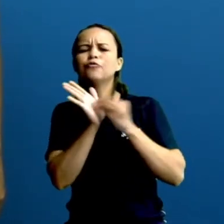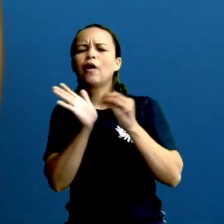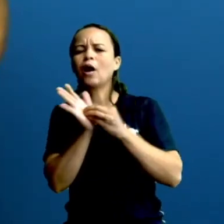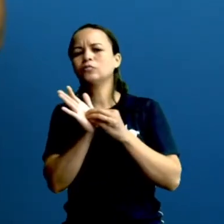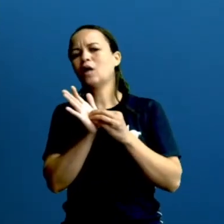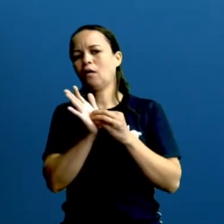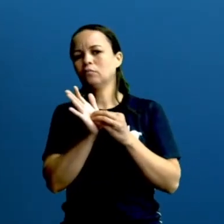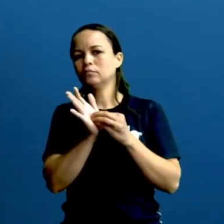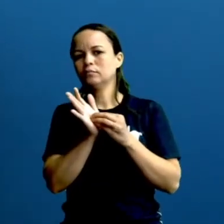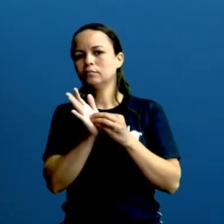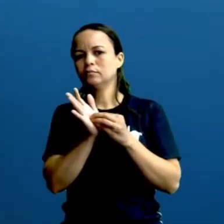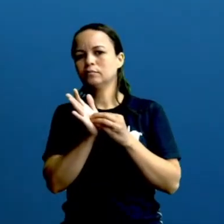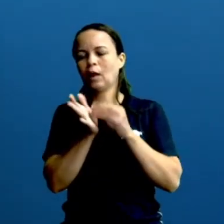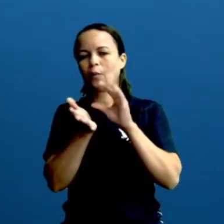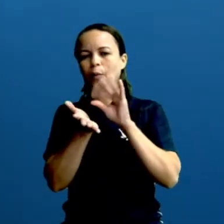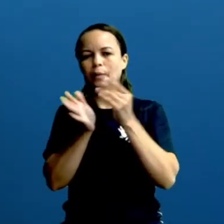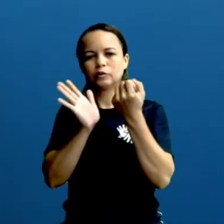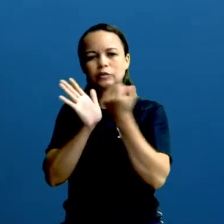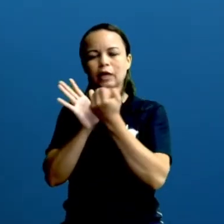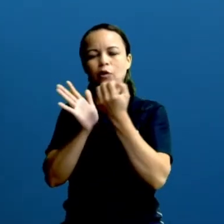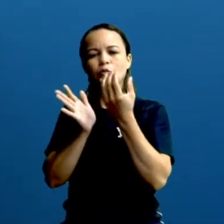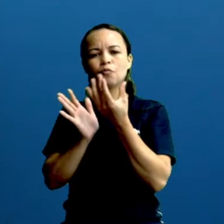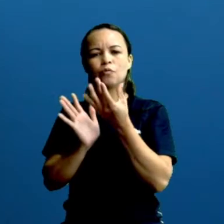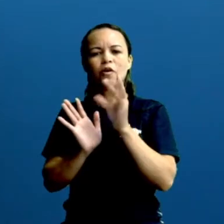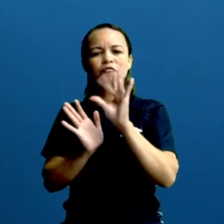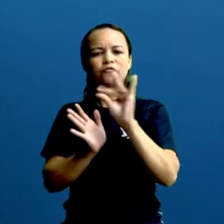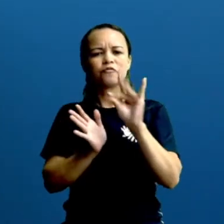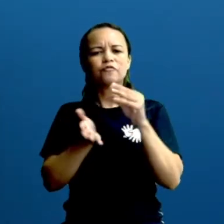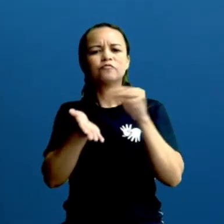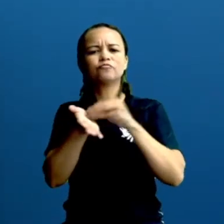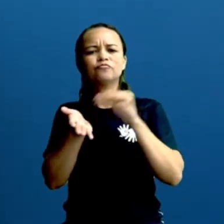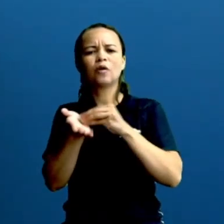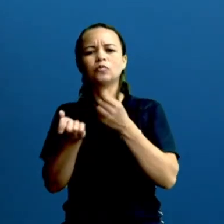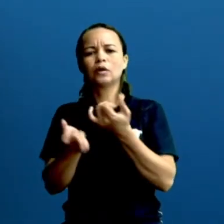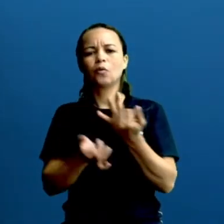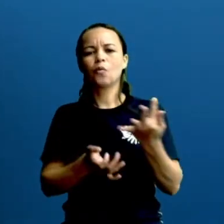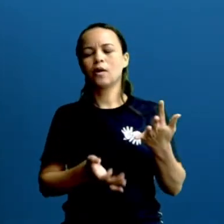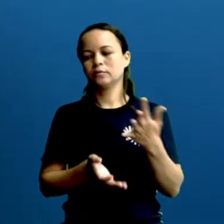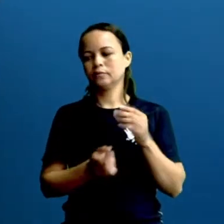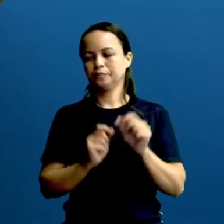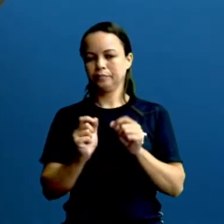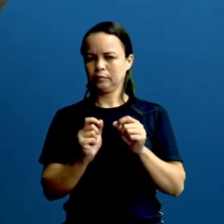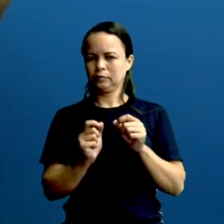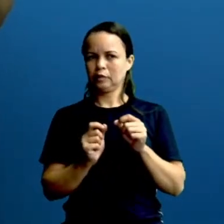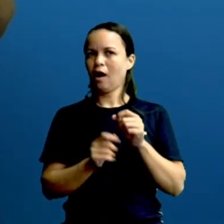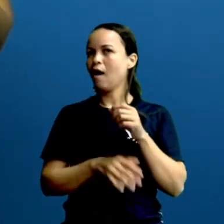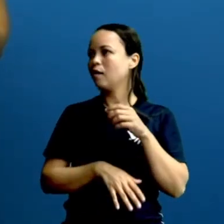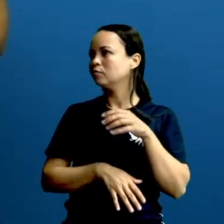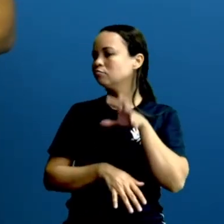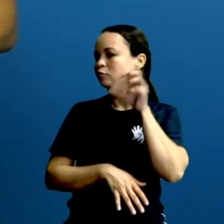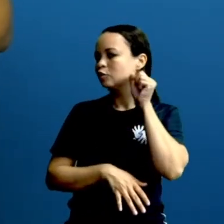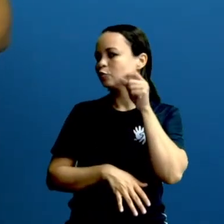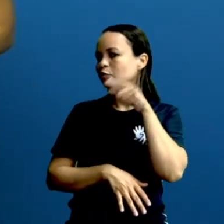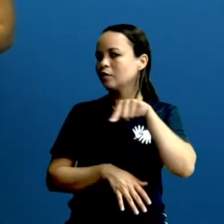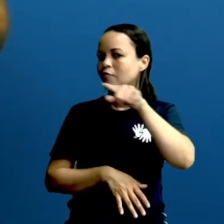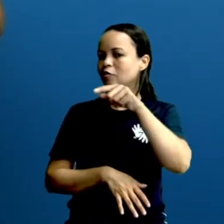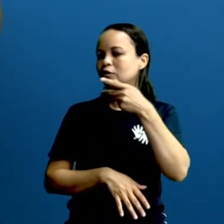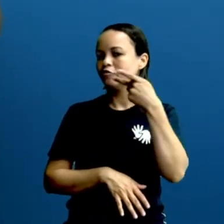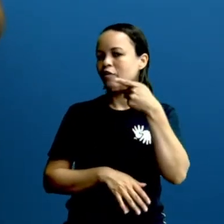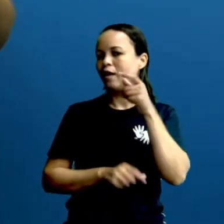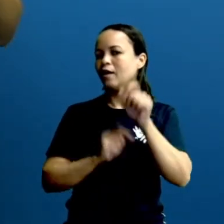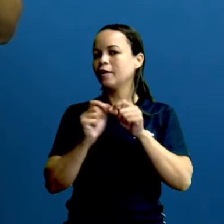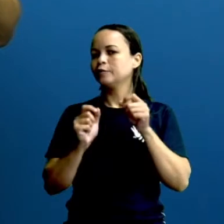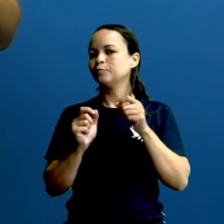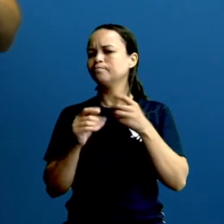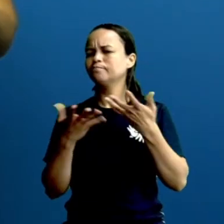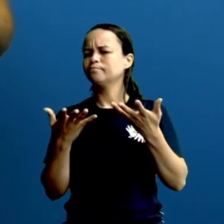faltando? Ó. Quantos selinhos estão faltando? Já escutei alguém dizendo aí, mas